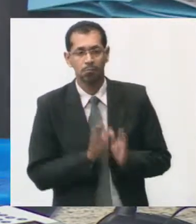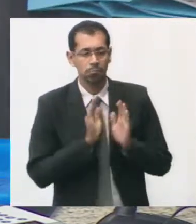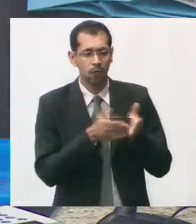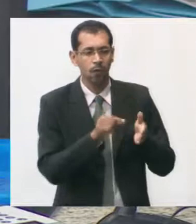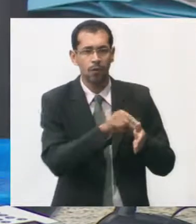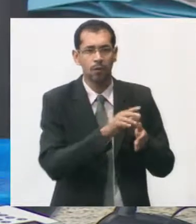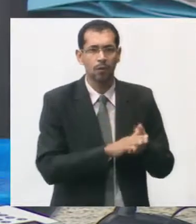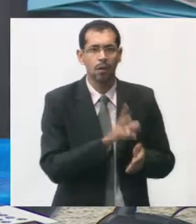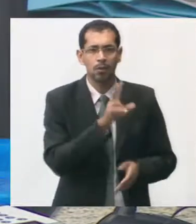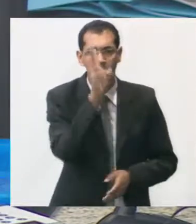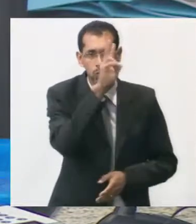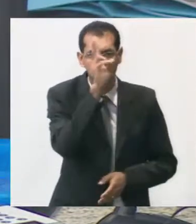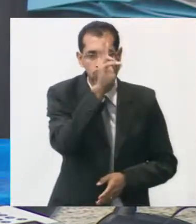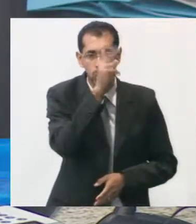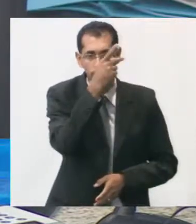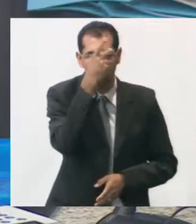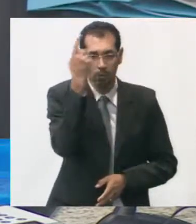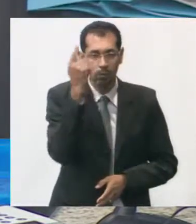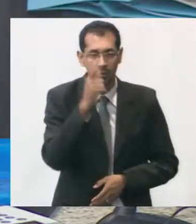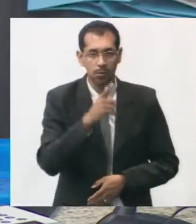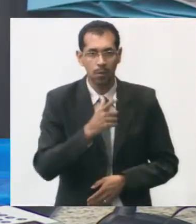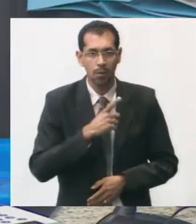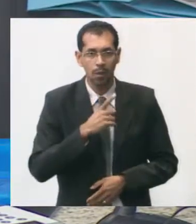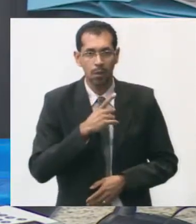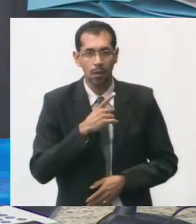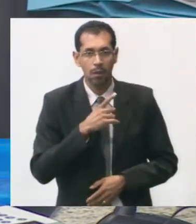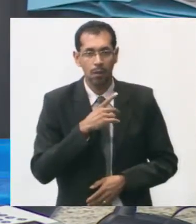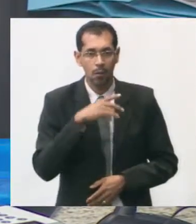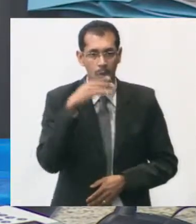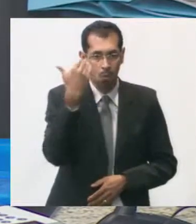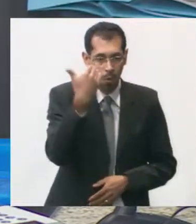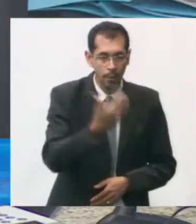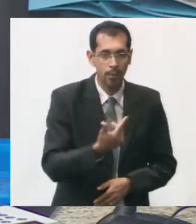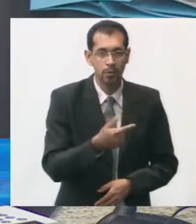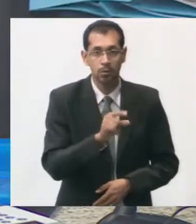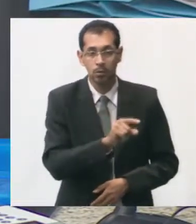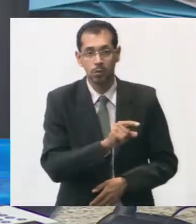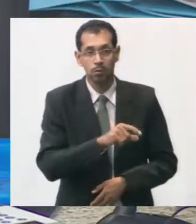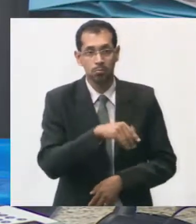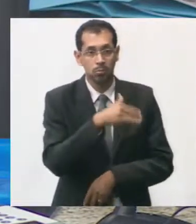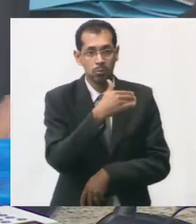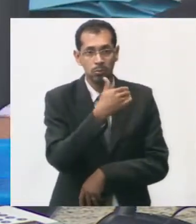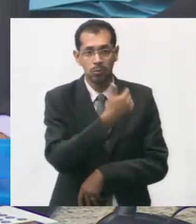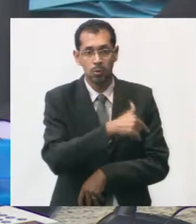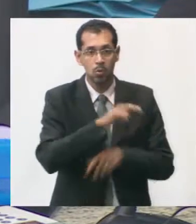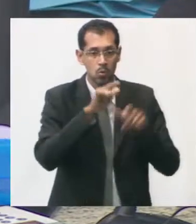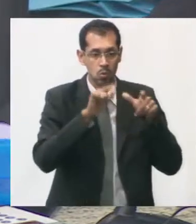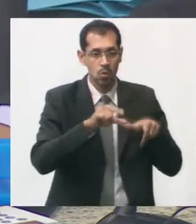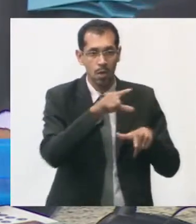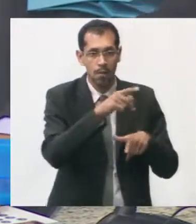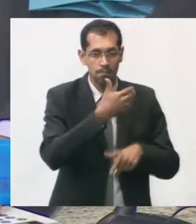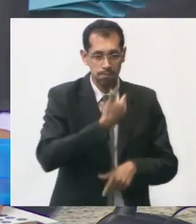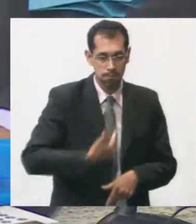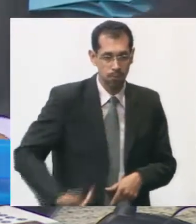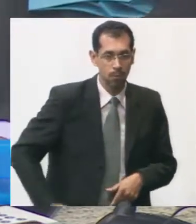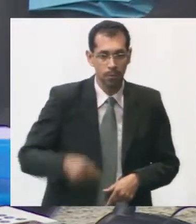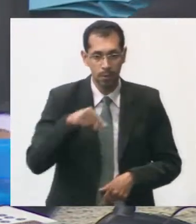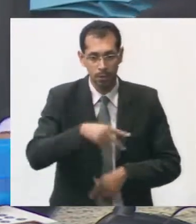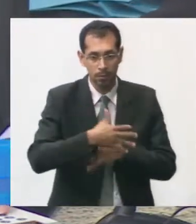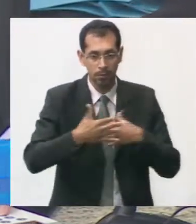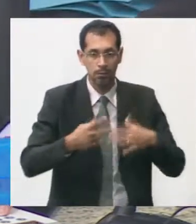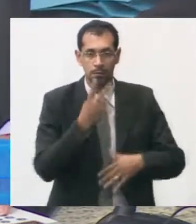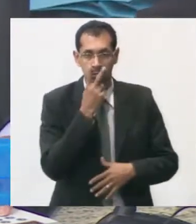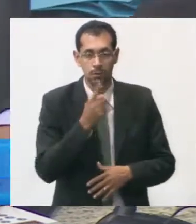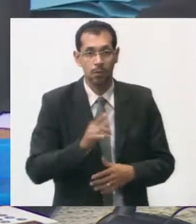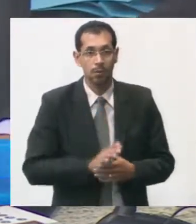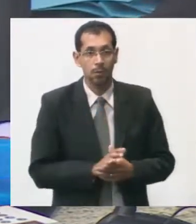seus homenageados em logradouros públicos no município de Vitória. Parecer das comissões: Comissão